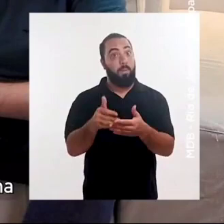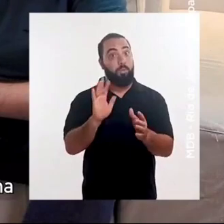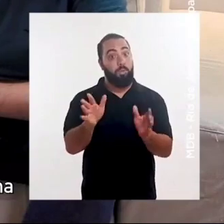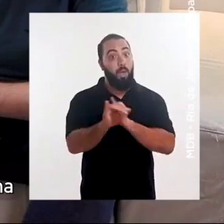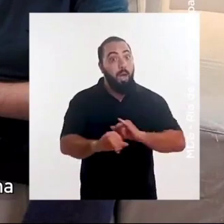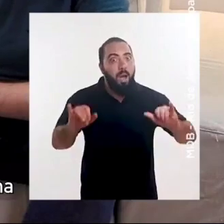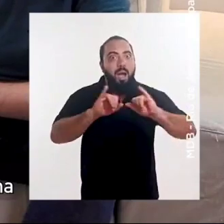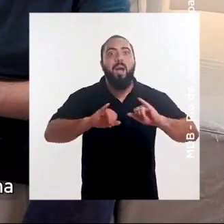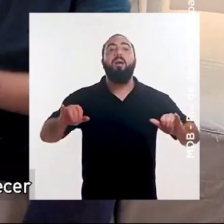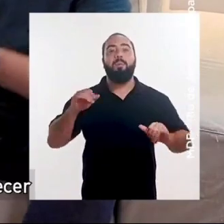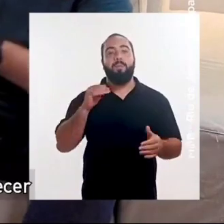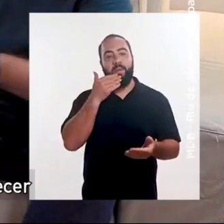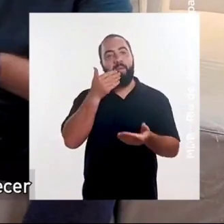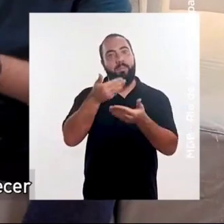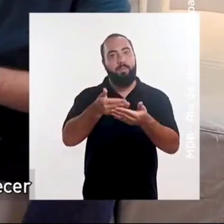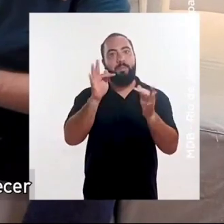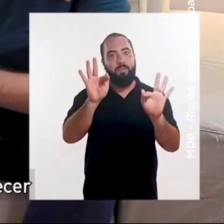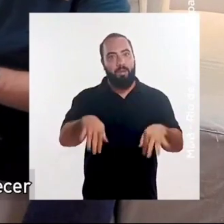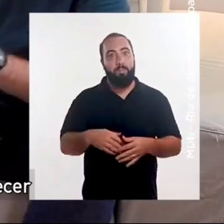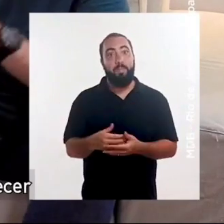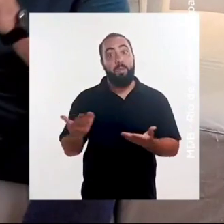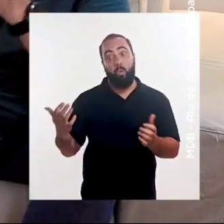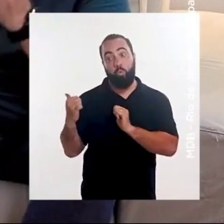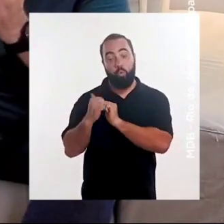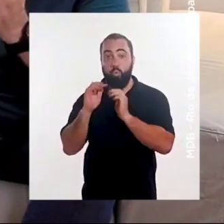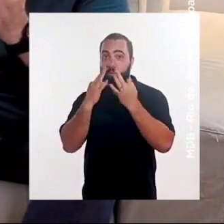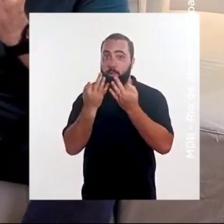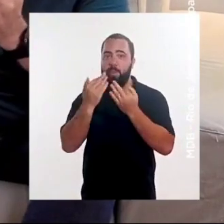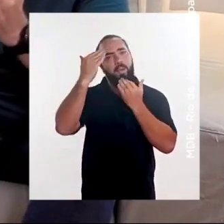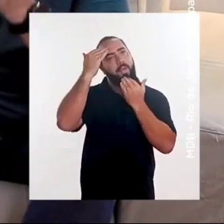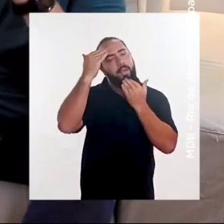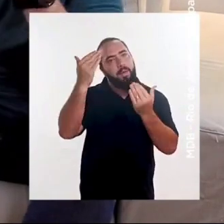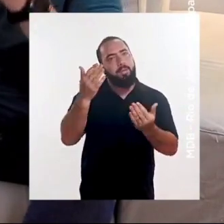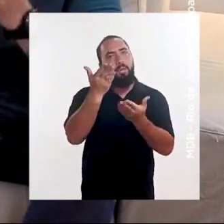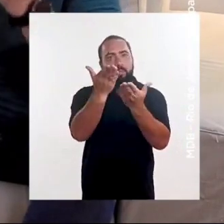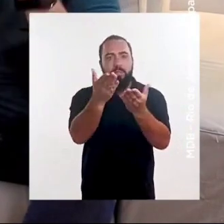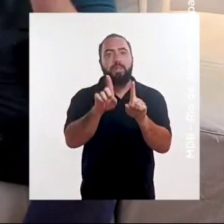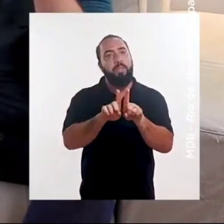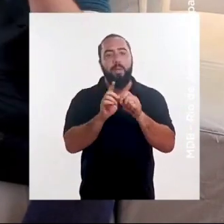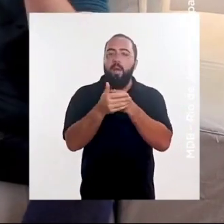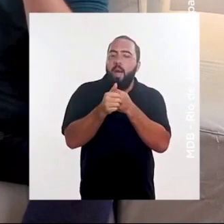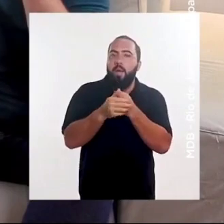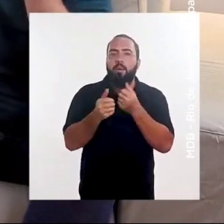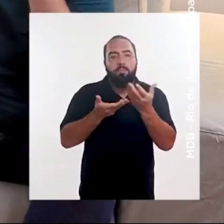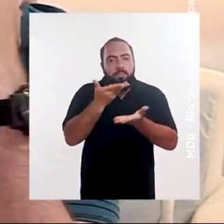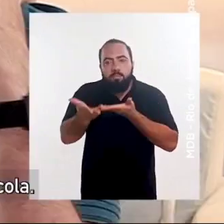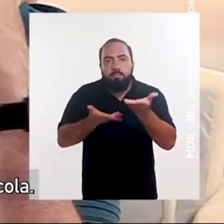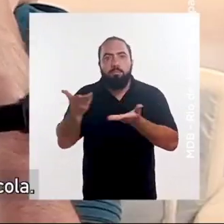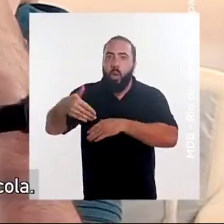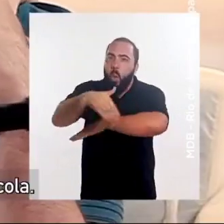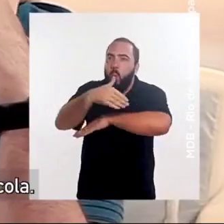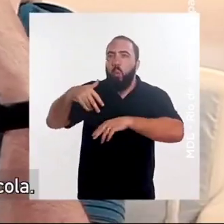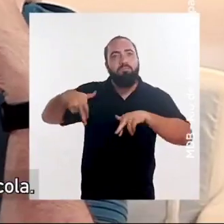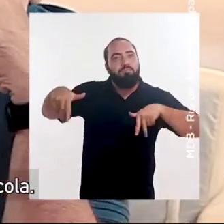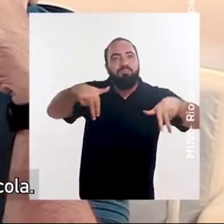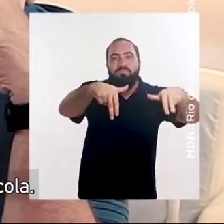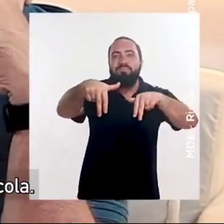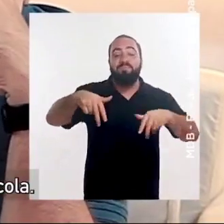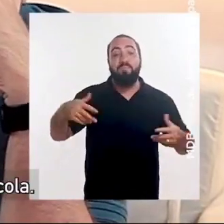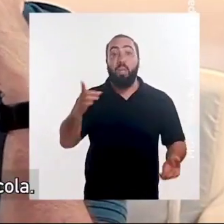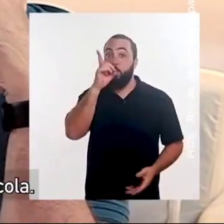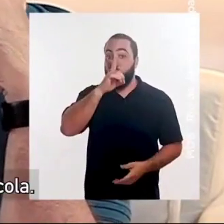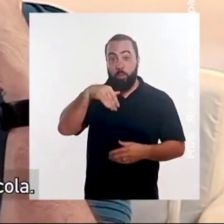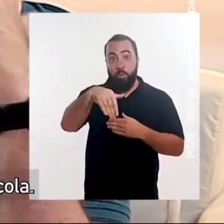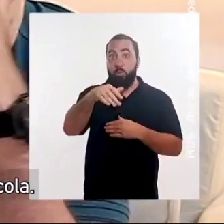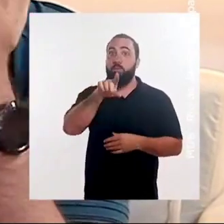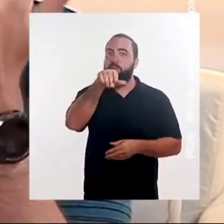Estamos chegando no final da nossa campanha e eu tô aqui com a minha família para agradecer a você por assistir e pelo carinho que a gente recebeu nas ruas. Domingo, muitos de vocês vão